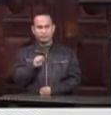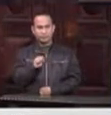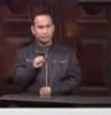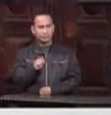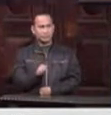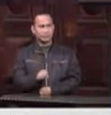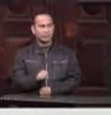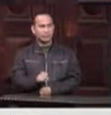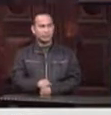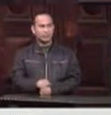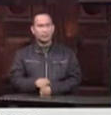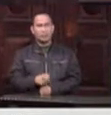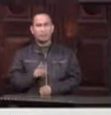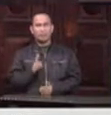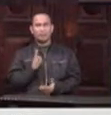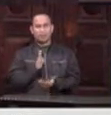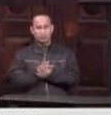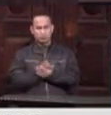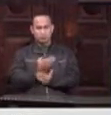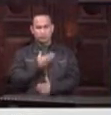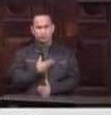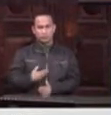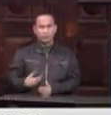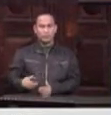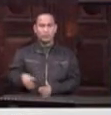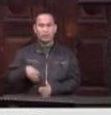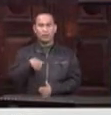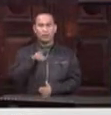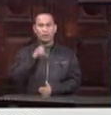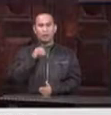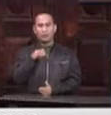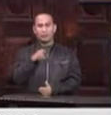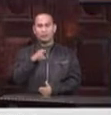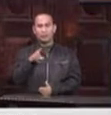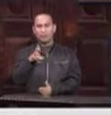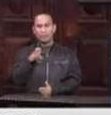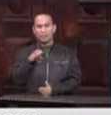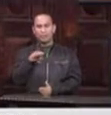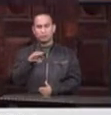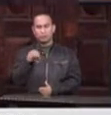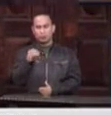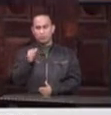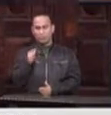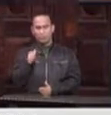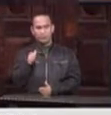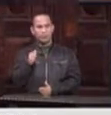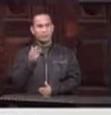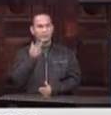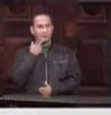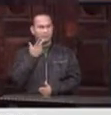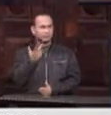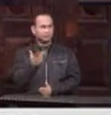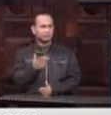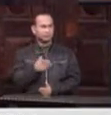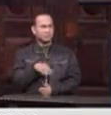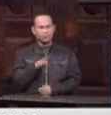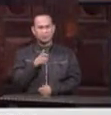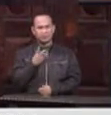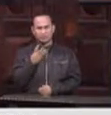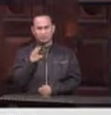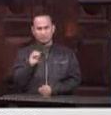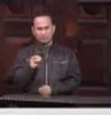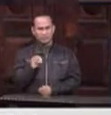capitaneadas pelo ex-governador Leonel Brizola, vem dizendo há mais de 30 anos, Brizola, enquanto de vida teve, ele